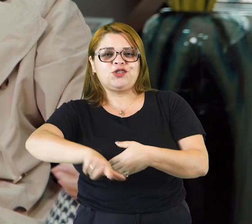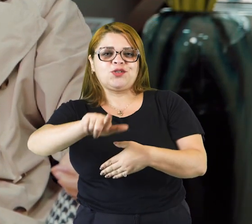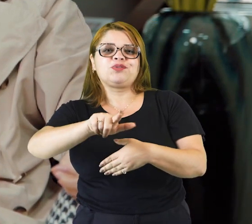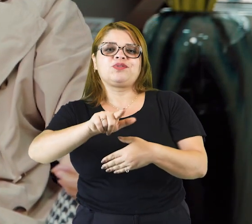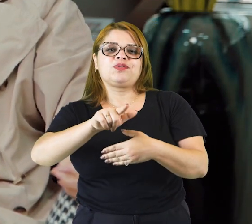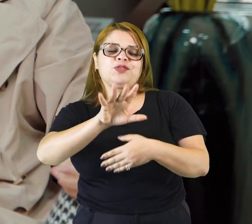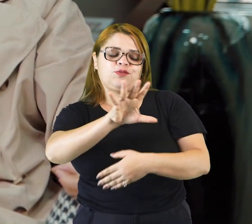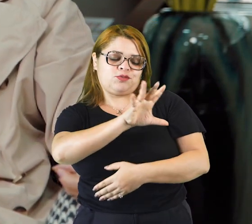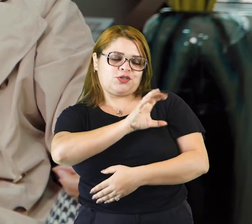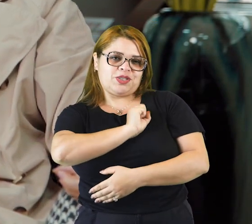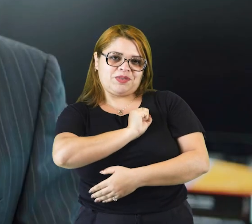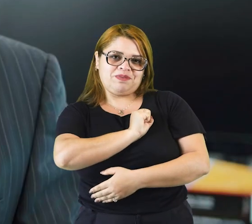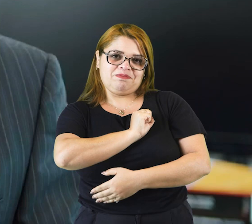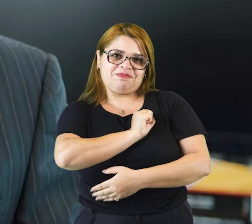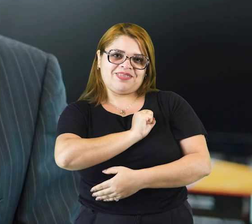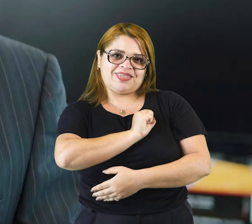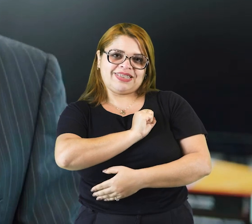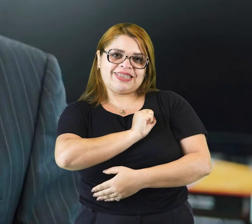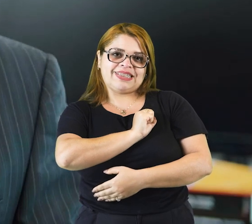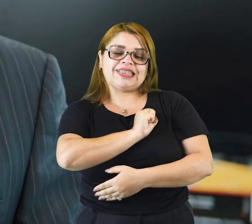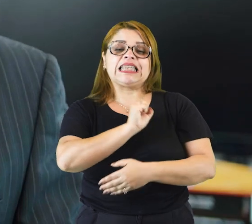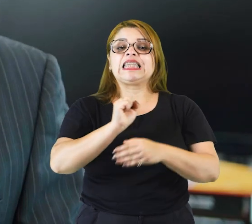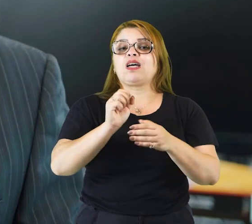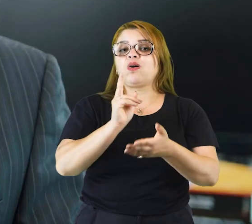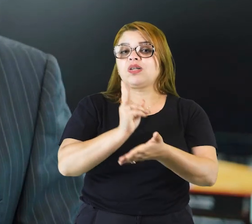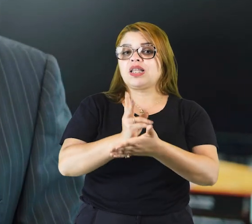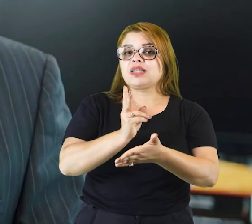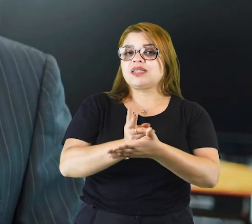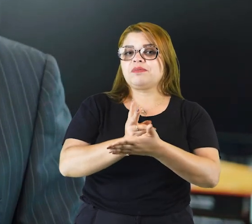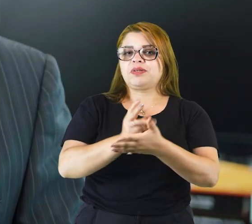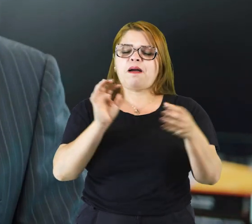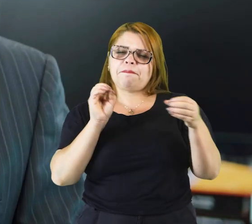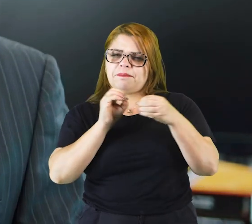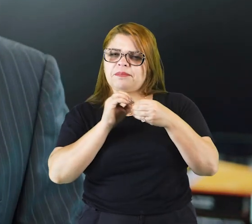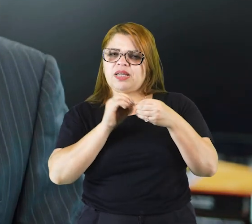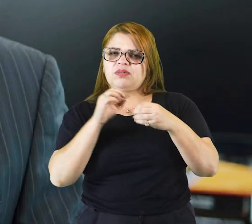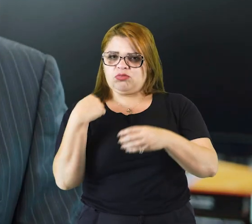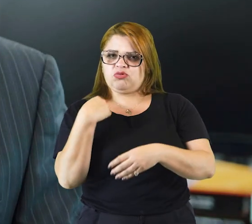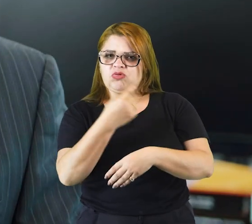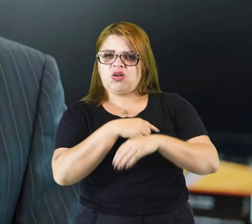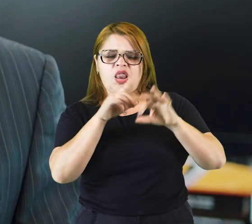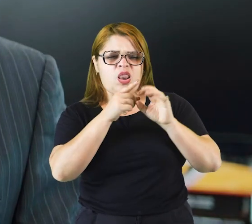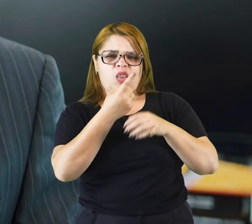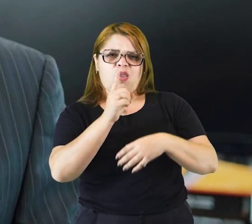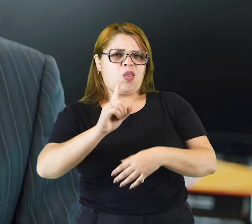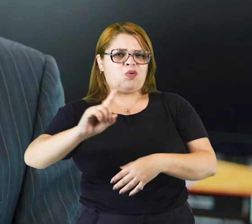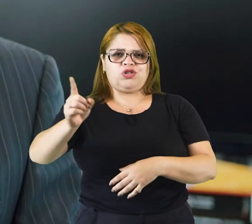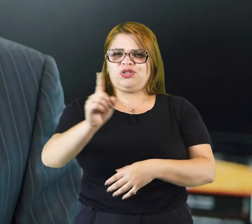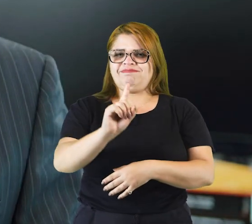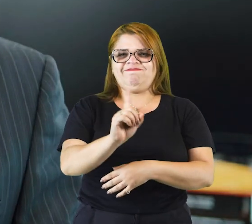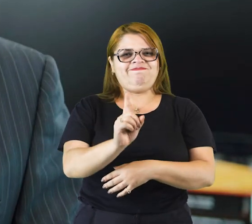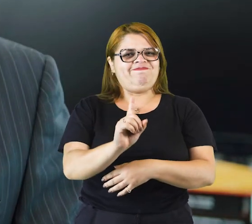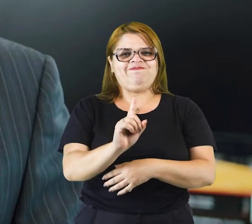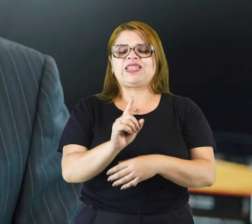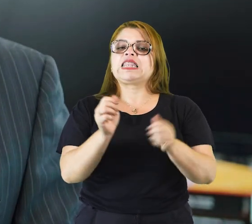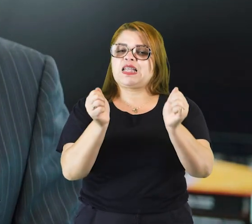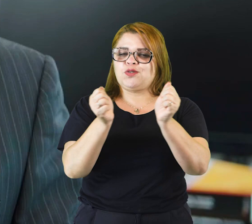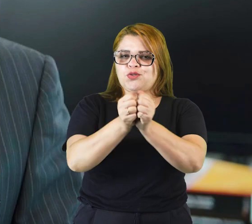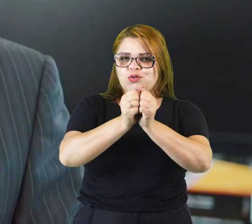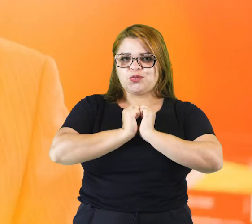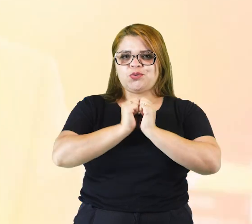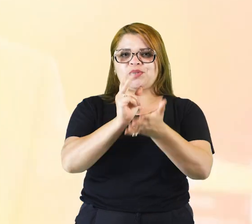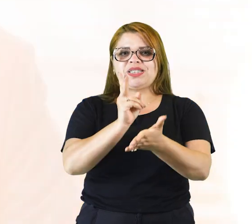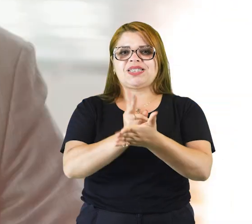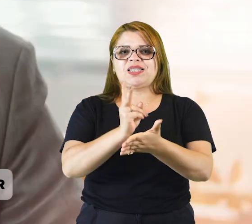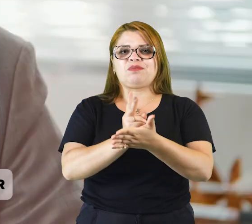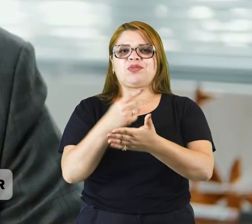vez, eu te amo. E a senhora estará bem aqui pertinho, né? Porque longe é um lugar que não existe, a senhora estará sempre